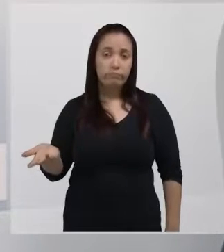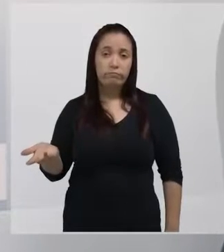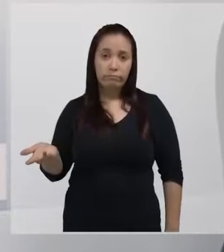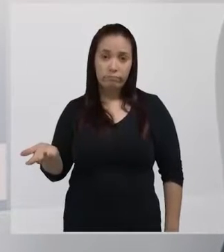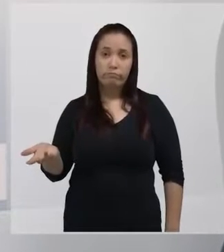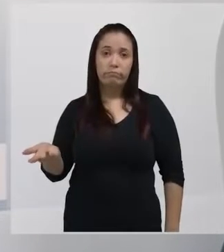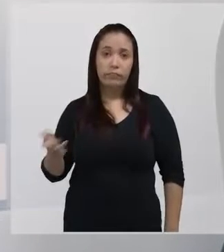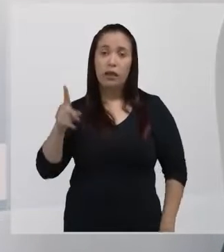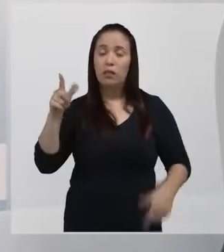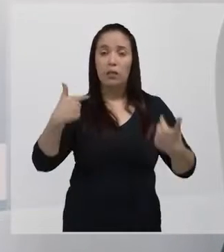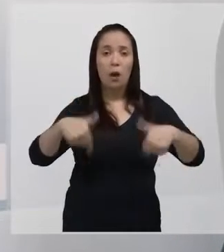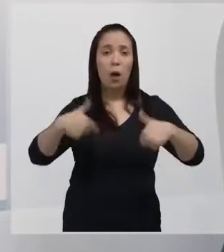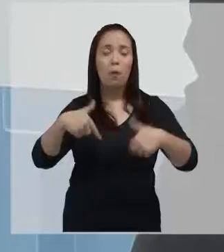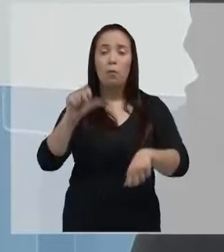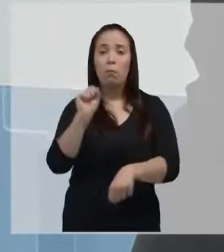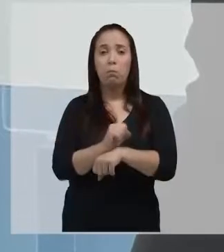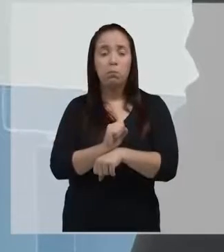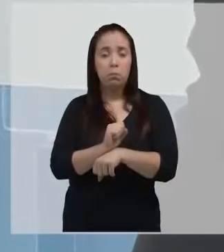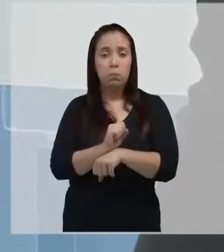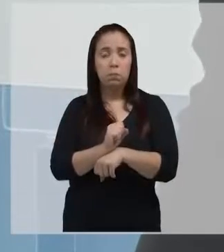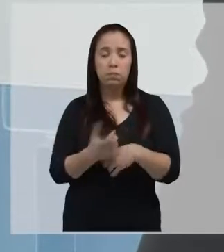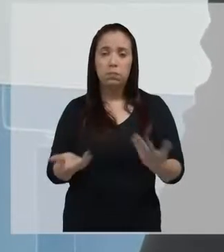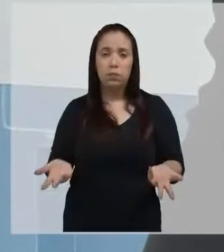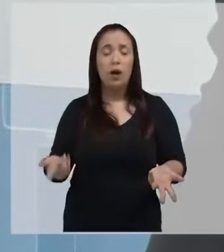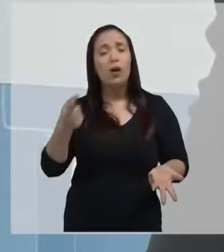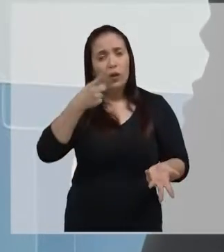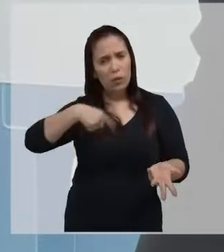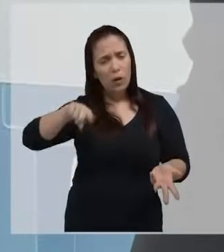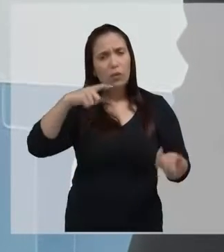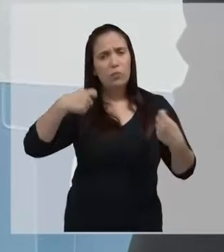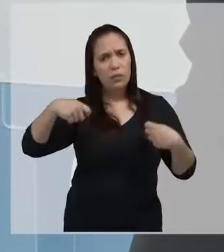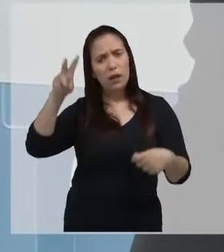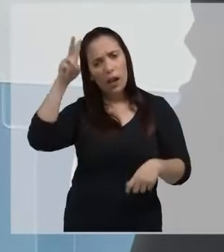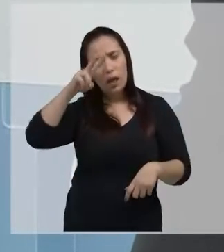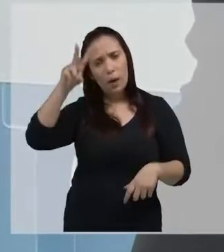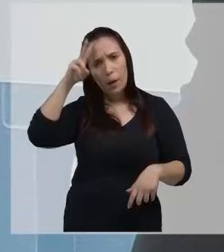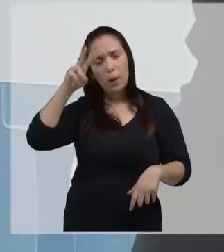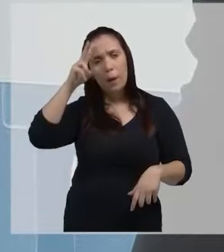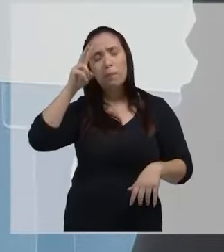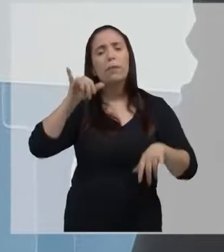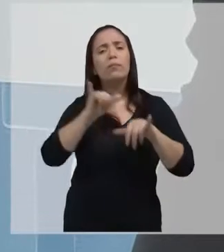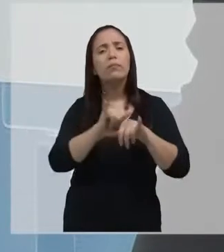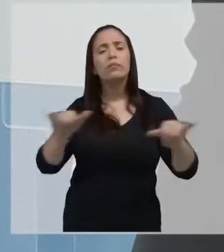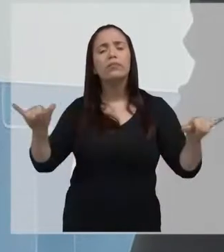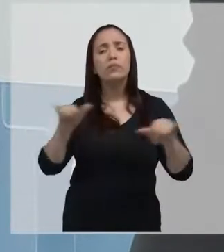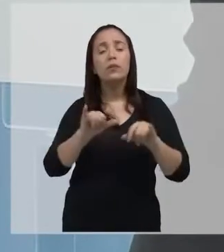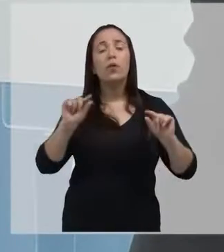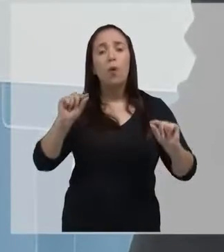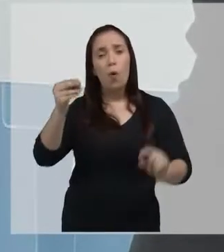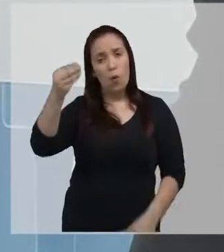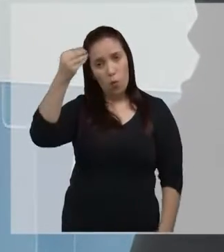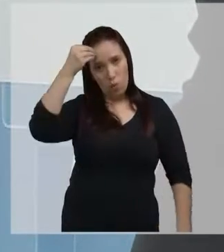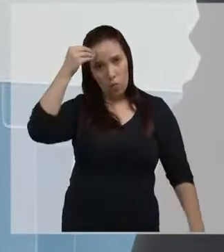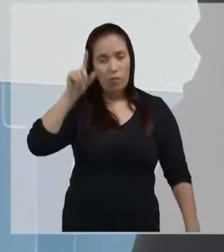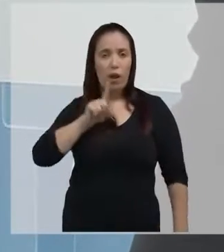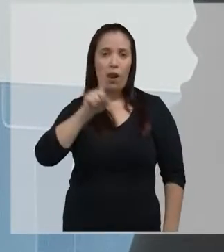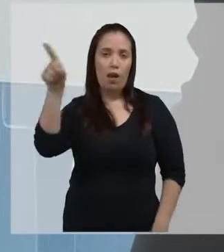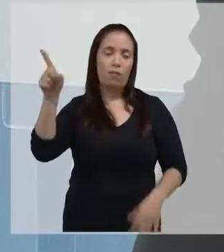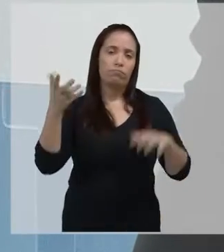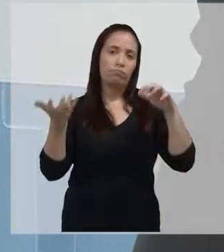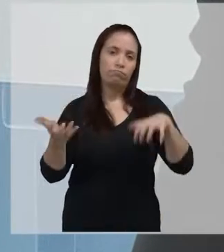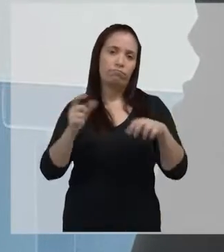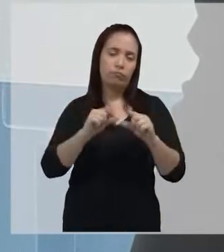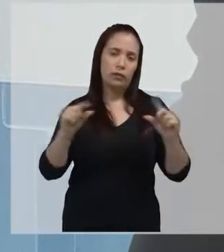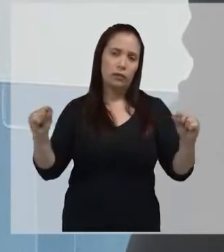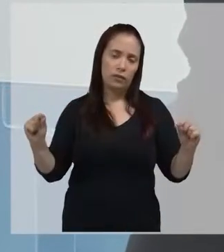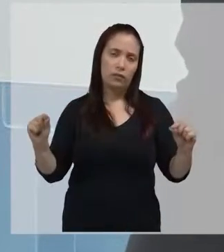Além de não votar medida de urgência, a gente tem que lembrar que tudo isso aqui é culpa do Congresso, Luiz, porque a gente já falou isso Há